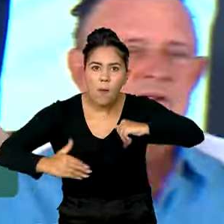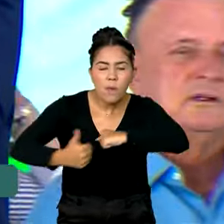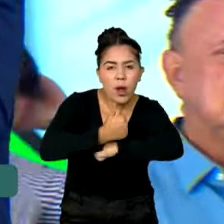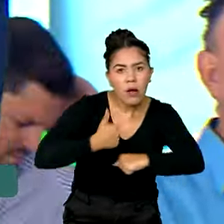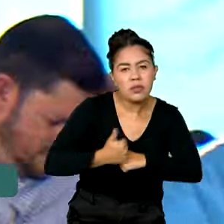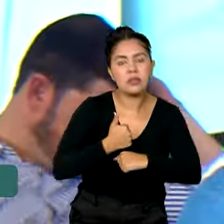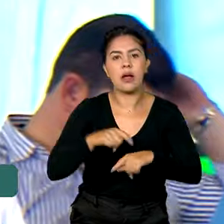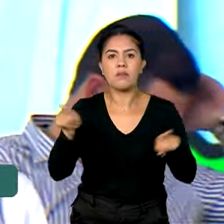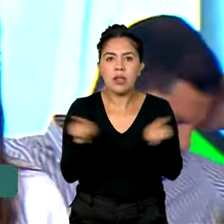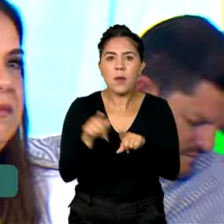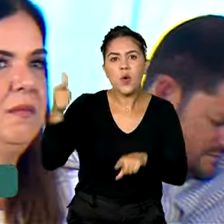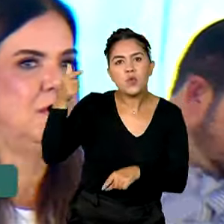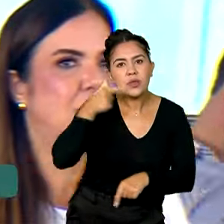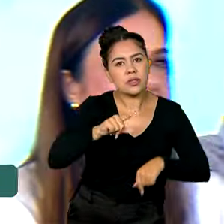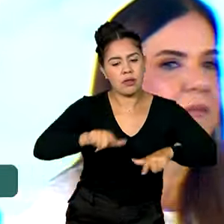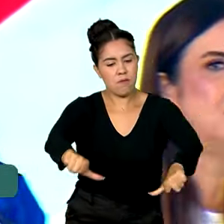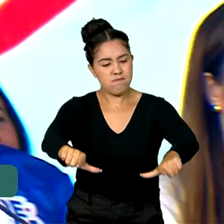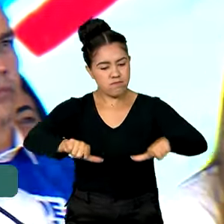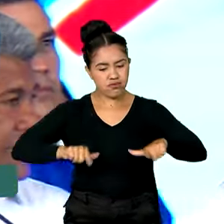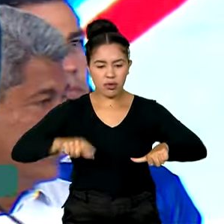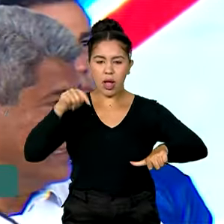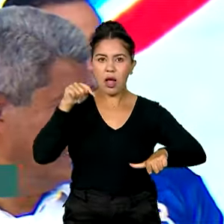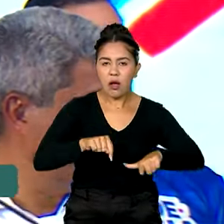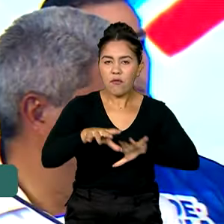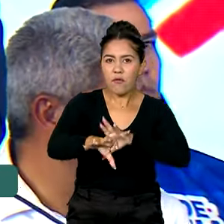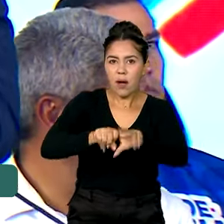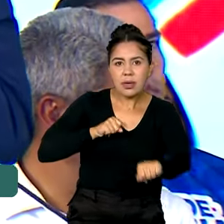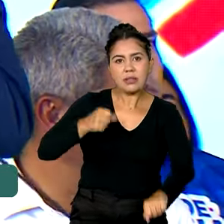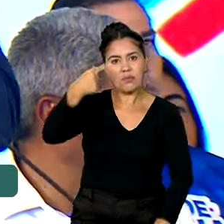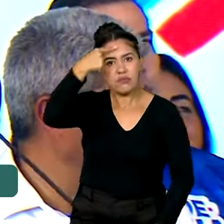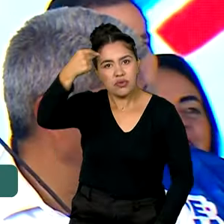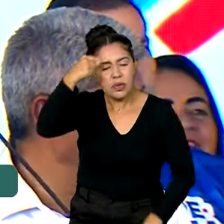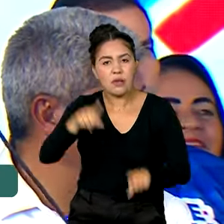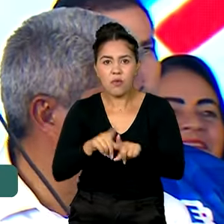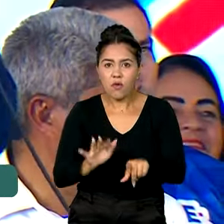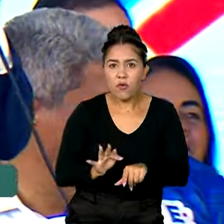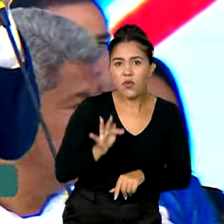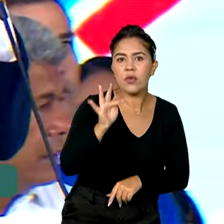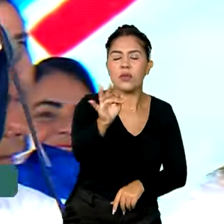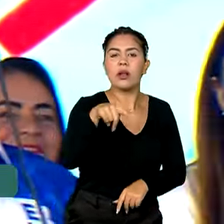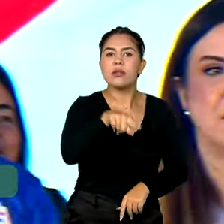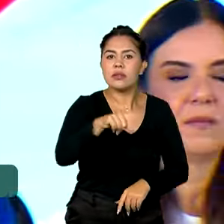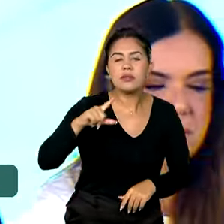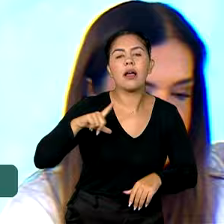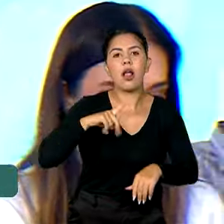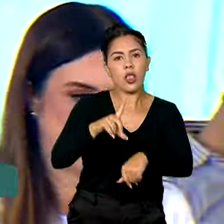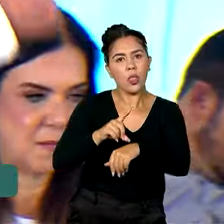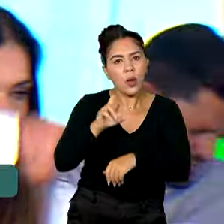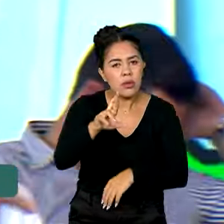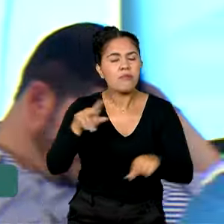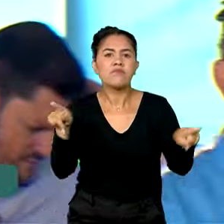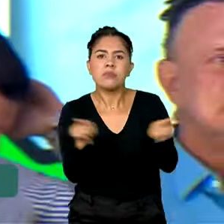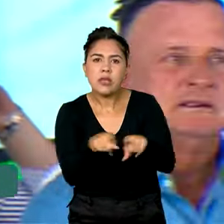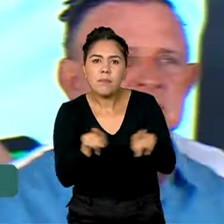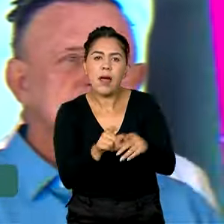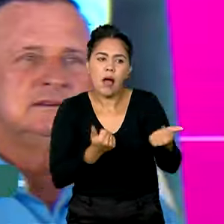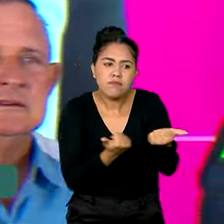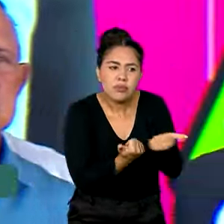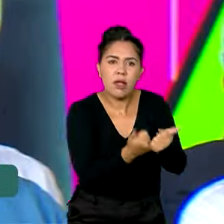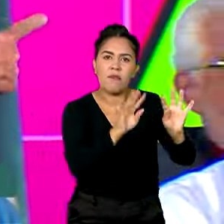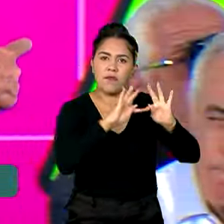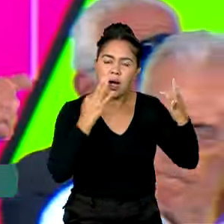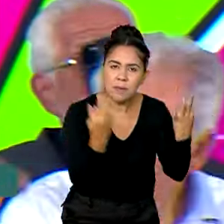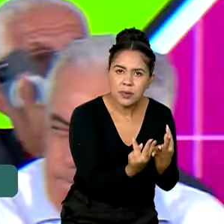o seu diploma universitário, vire doutores e preste serviço a esse país, à família de